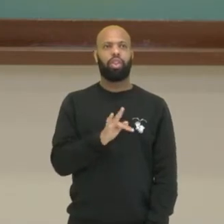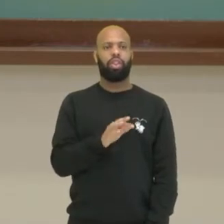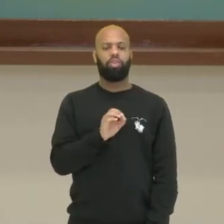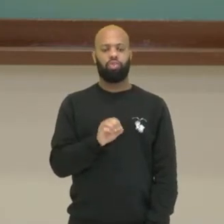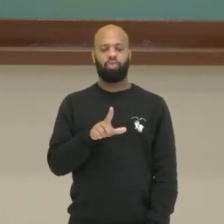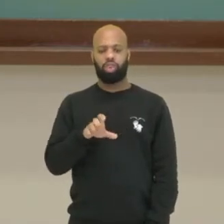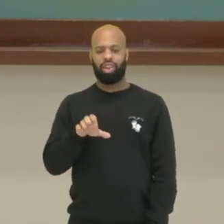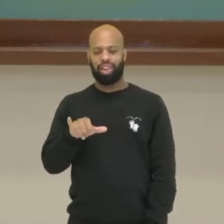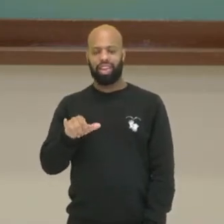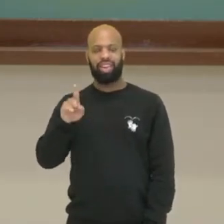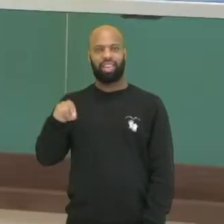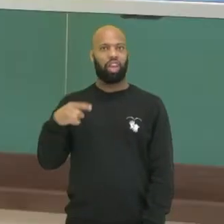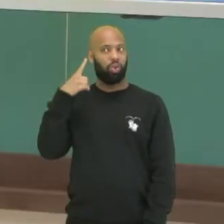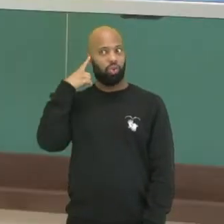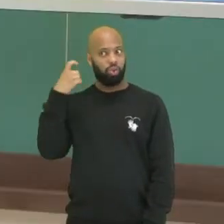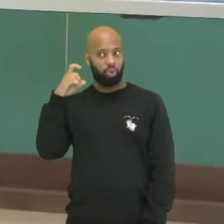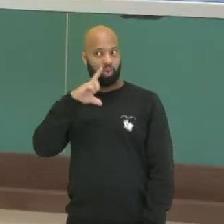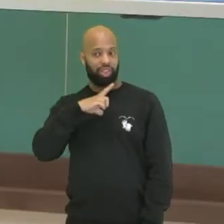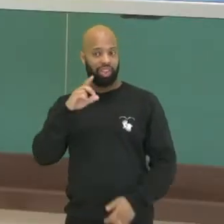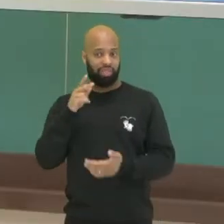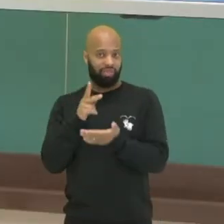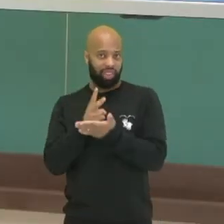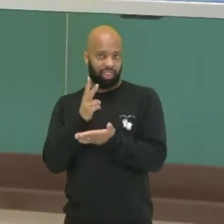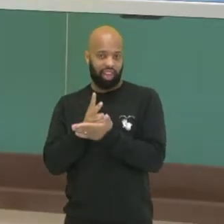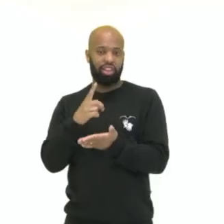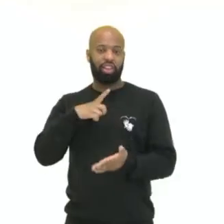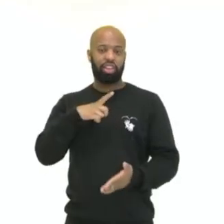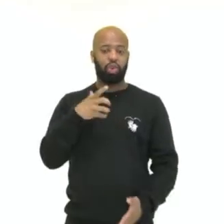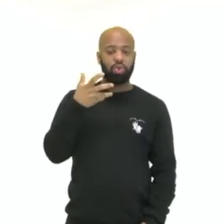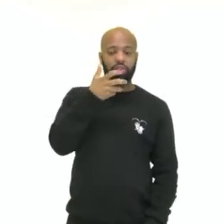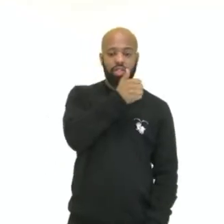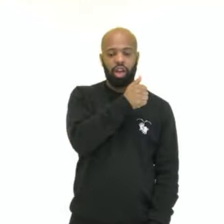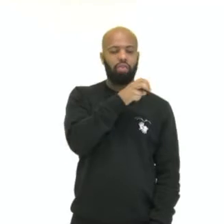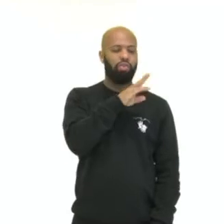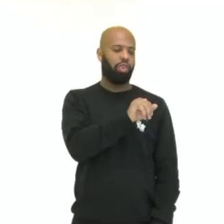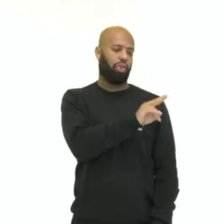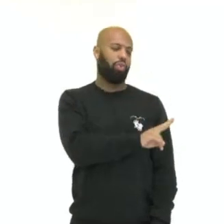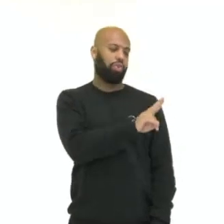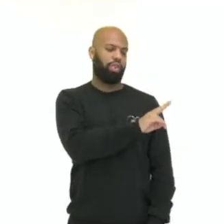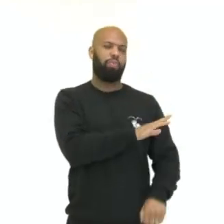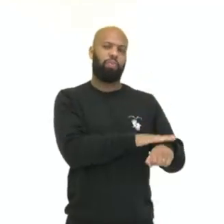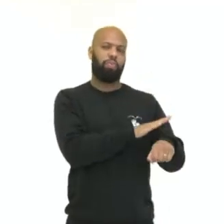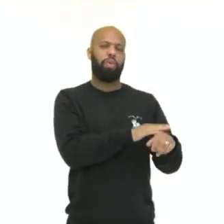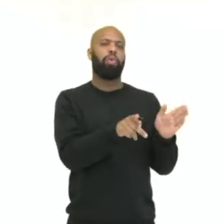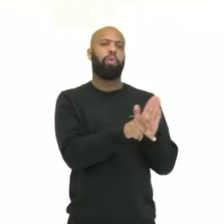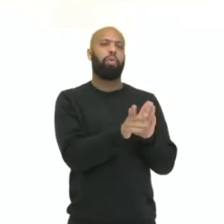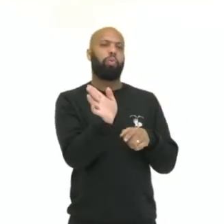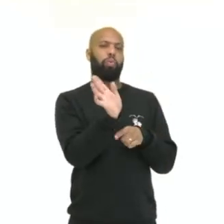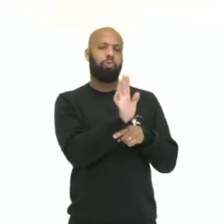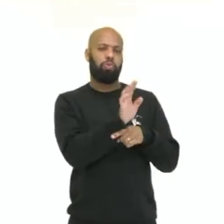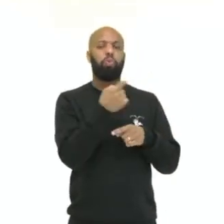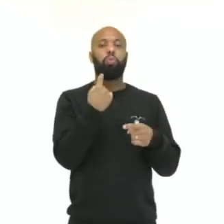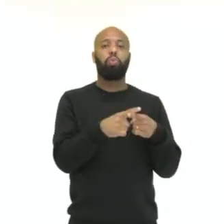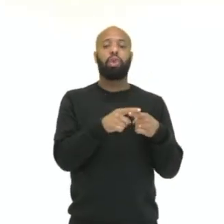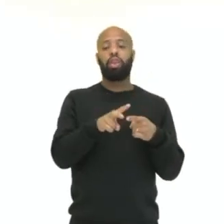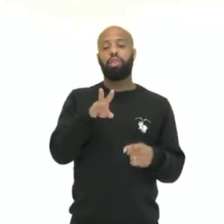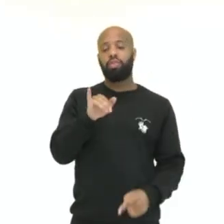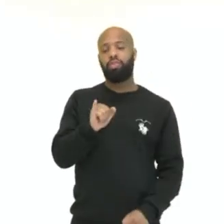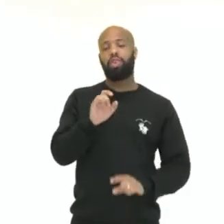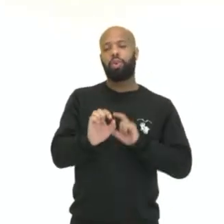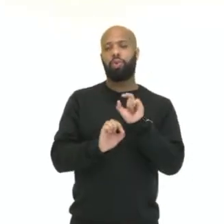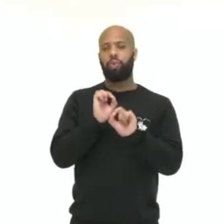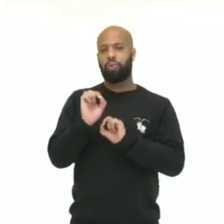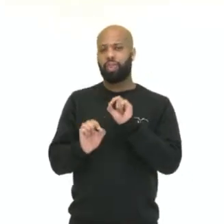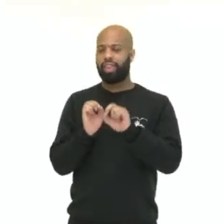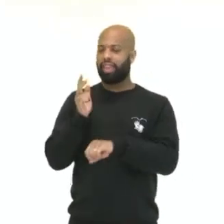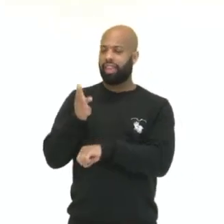Foley. Em geral, ao gravar uma cena de um filme, os técnicos de som estão mais